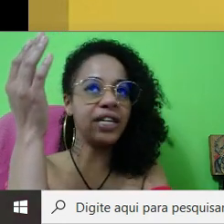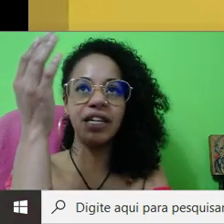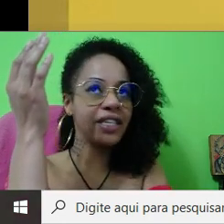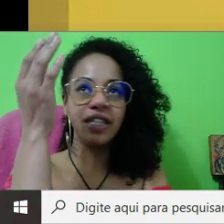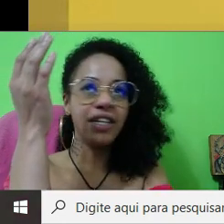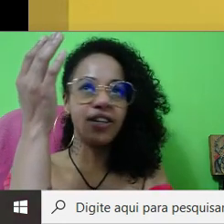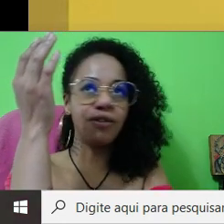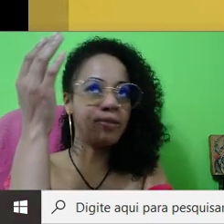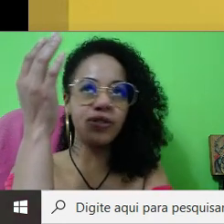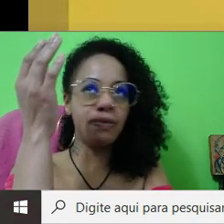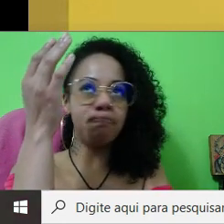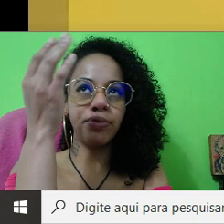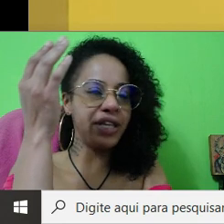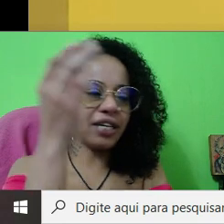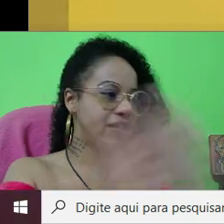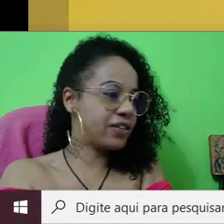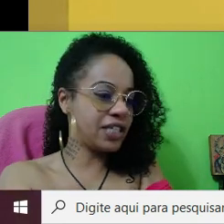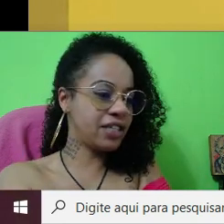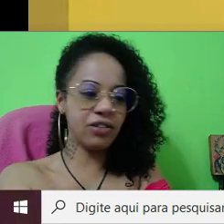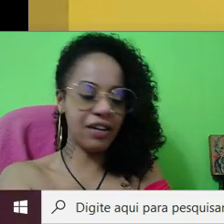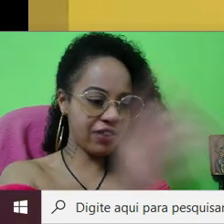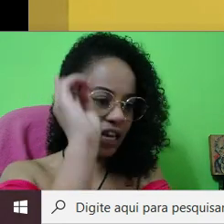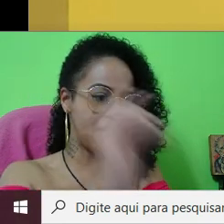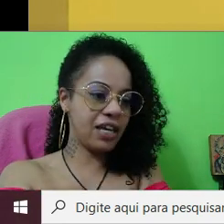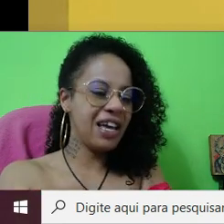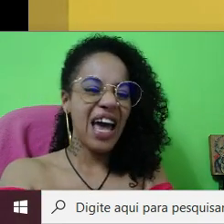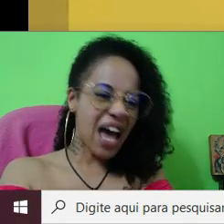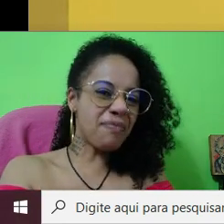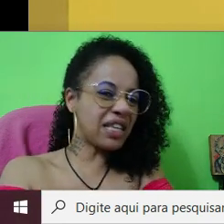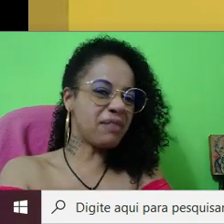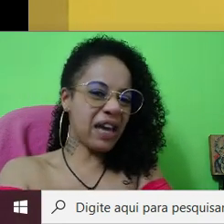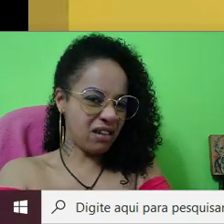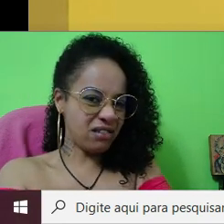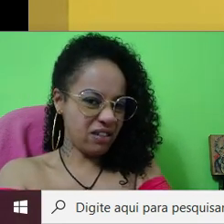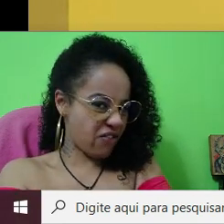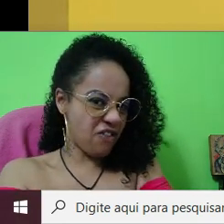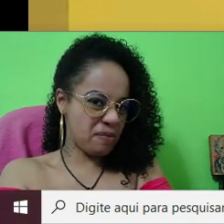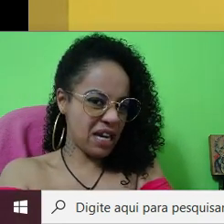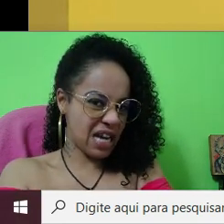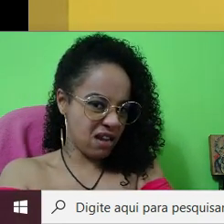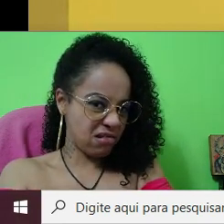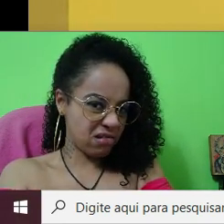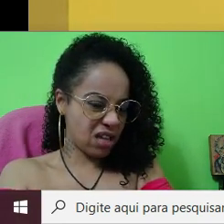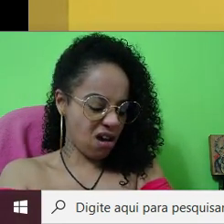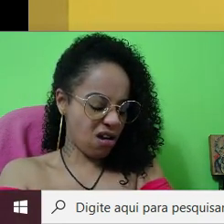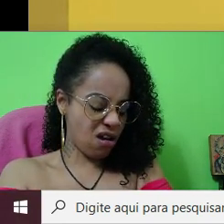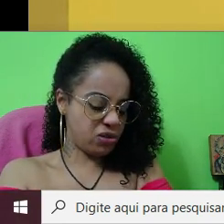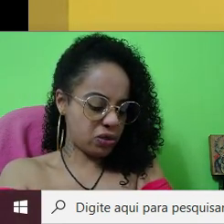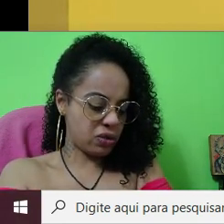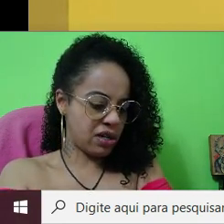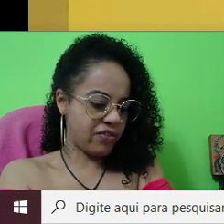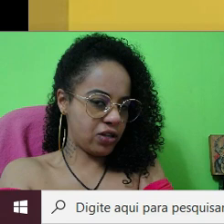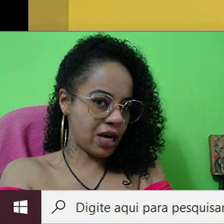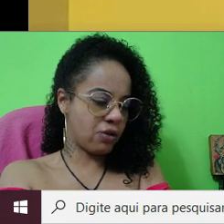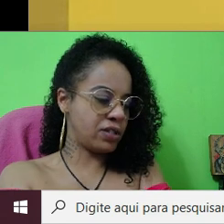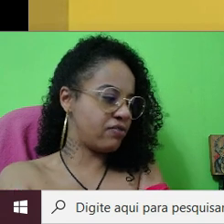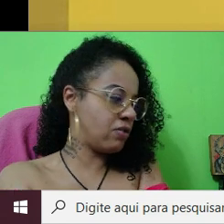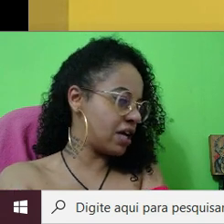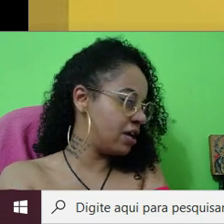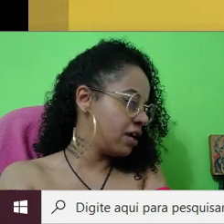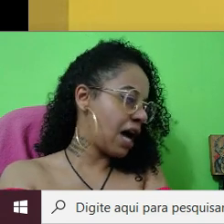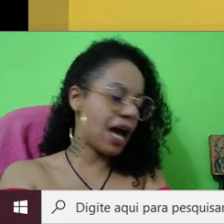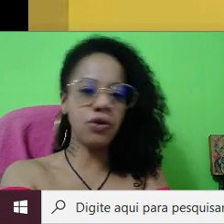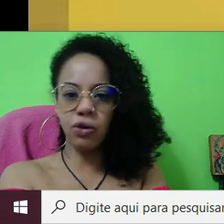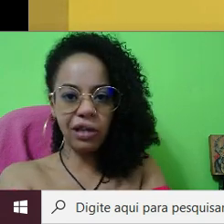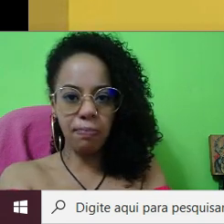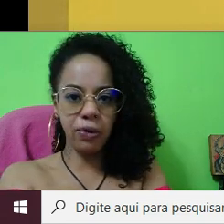como eu sou buia como eu sou buia quase que eu tava lá na mamãe também se for ver bem né mas conservador que